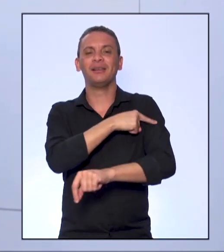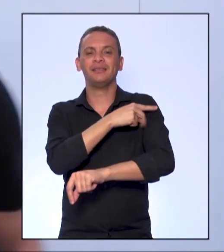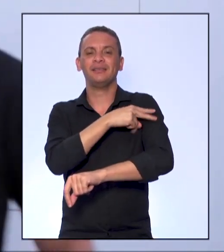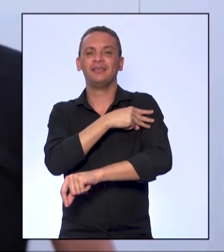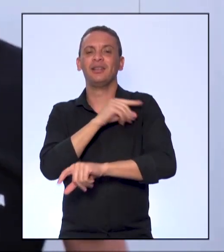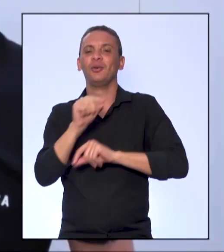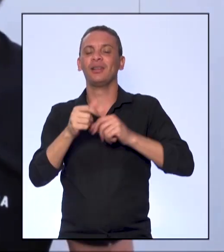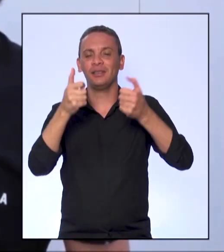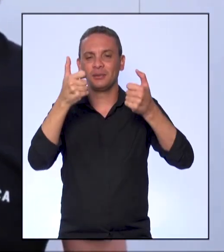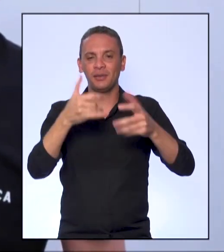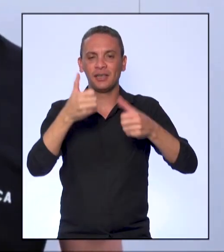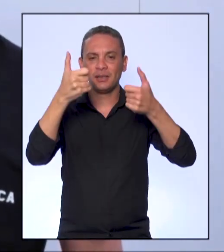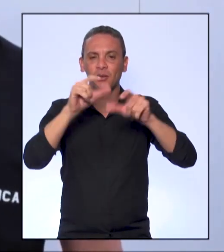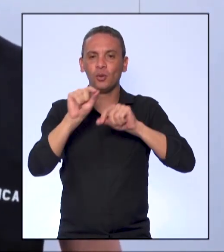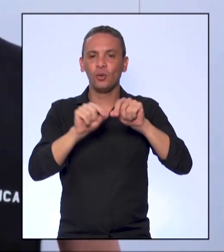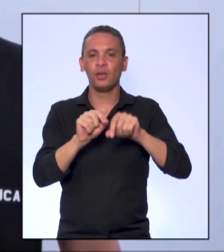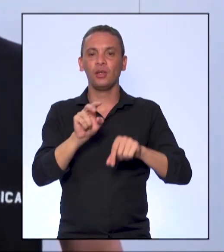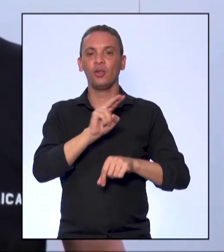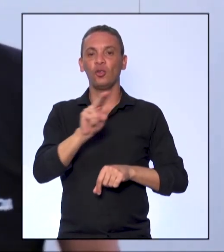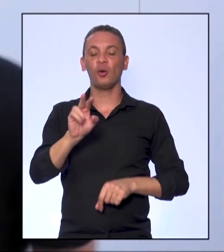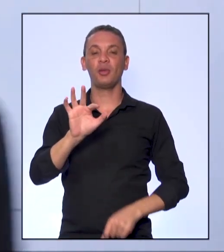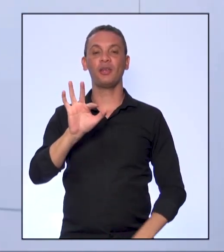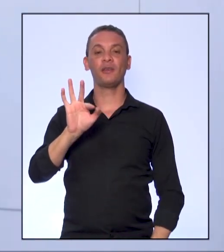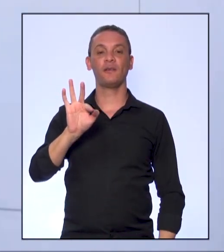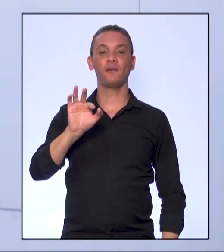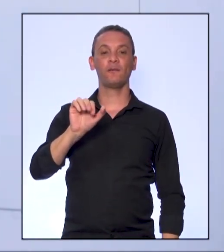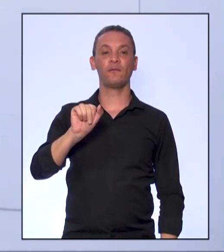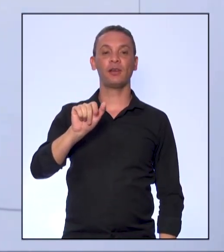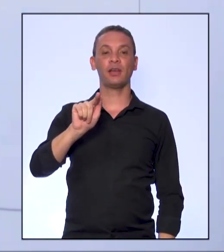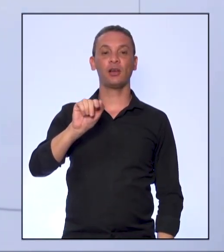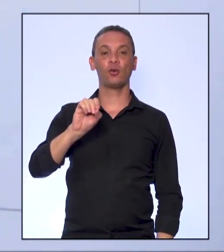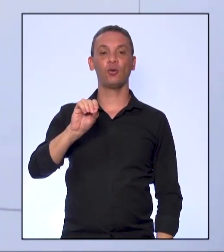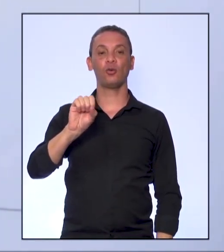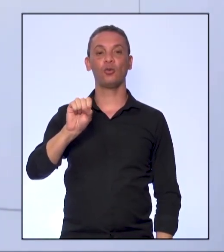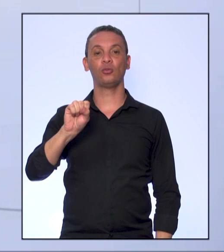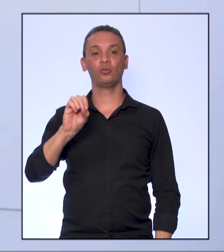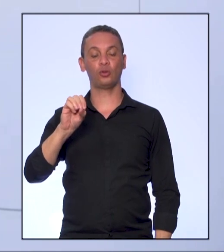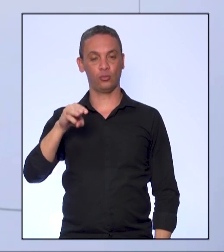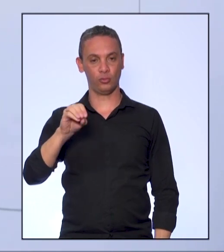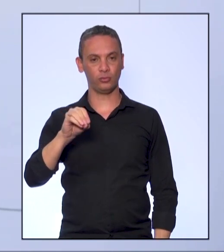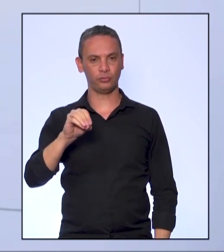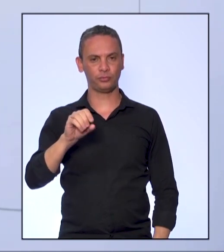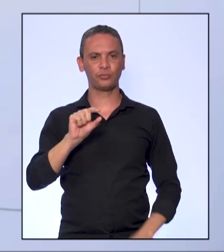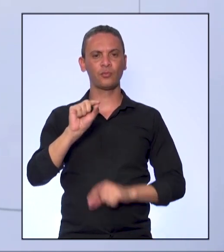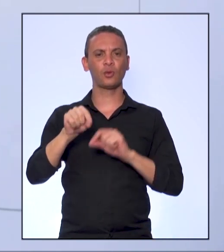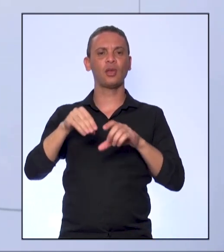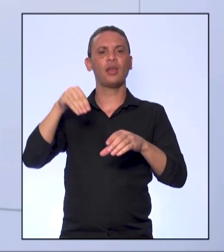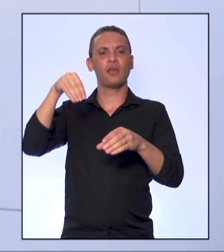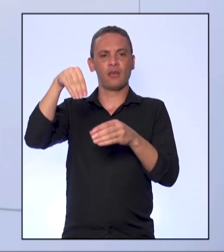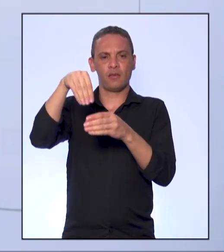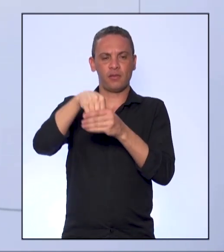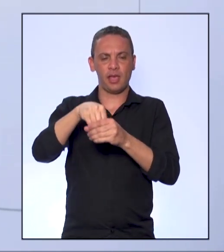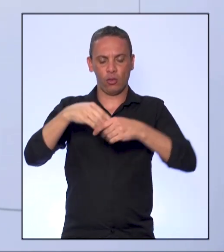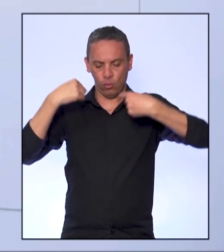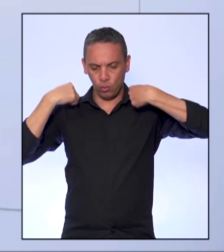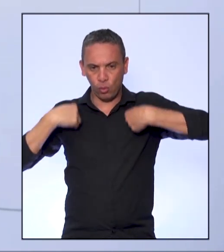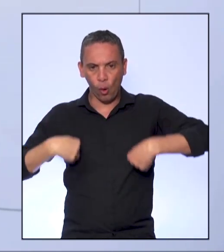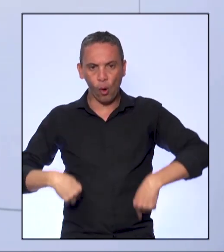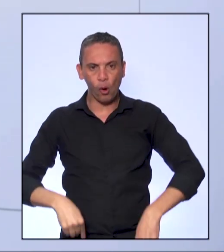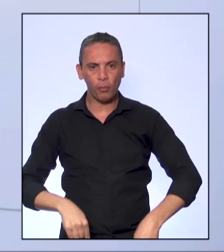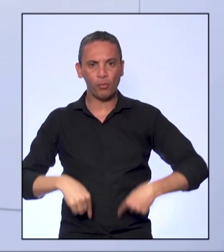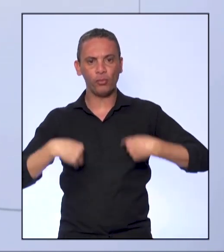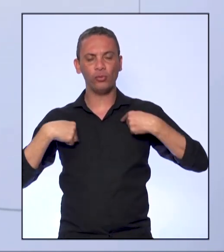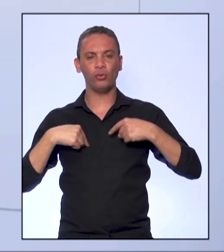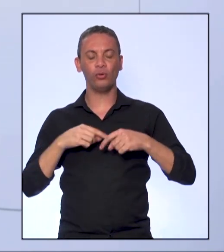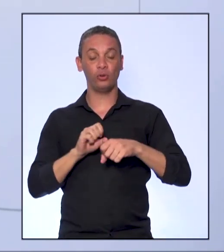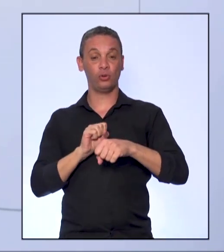estrutura sólida, a gente chama de fagossomo. Fagossomo. O que vai acontecer? Dentro do nosso corpo, esse vírus